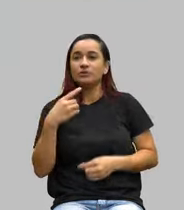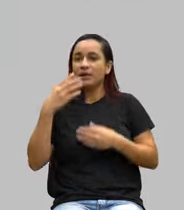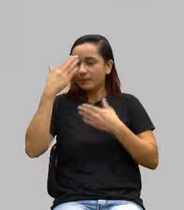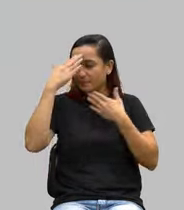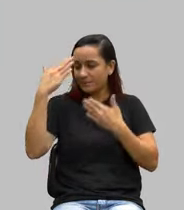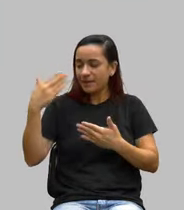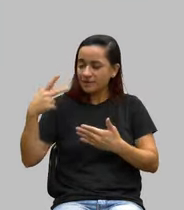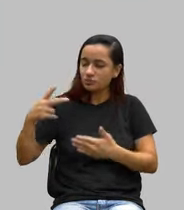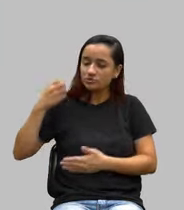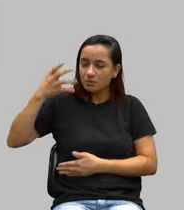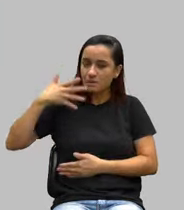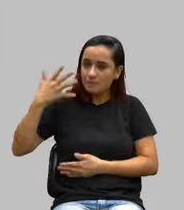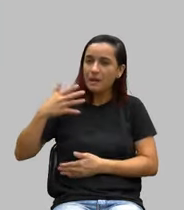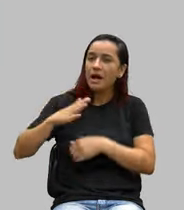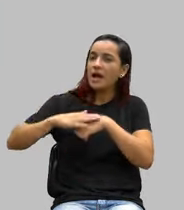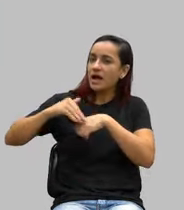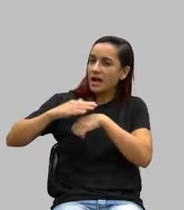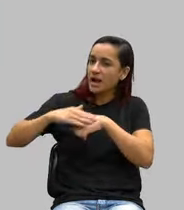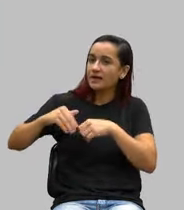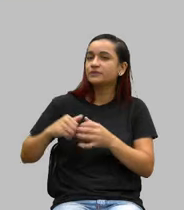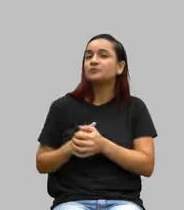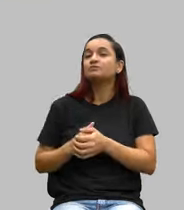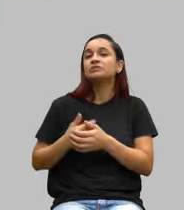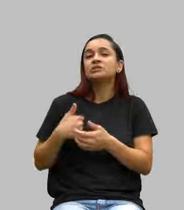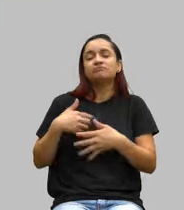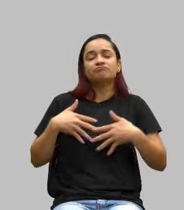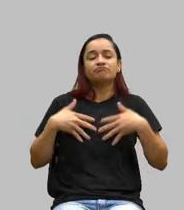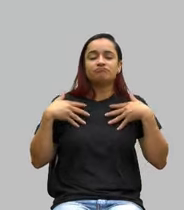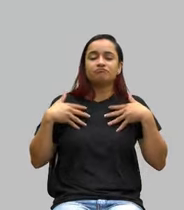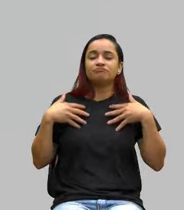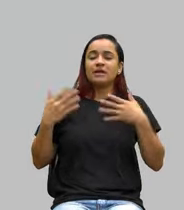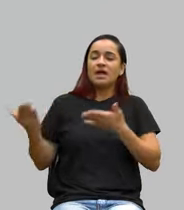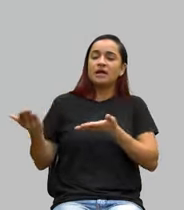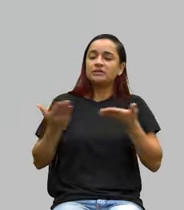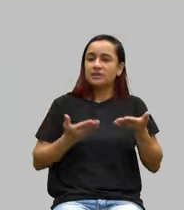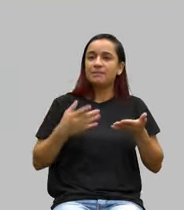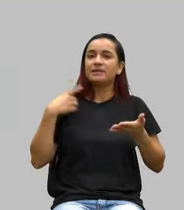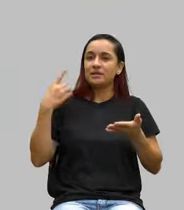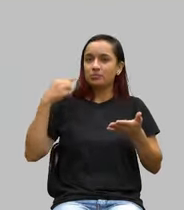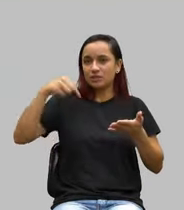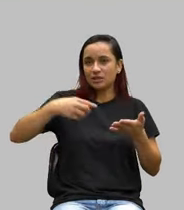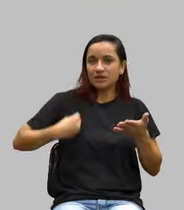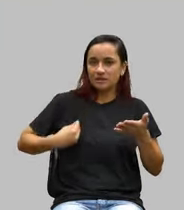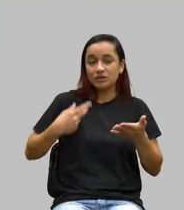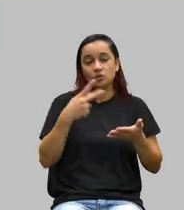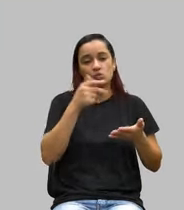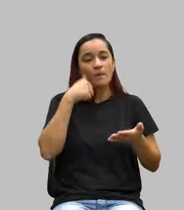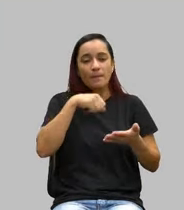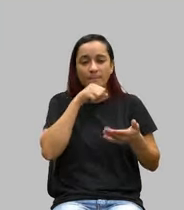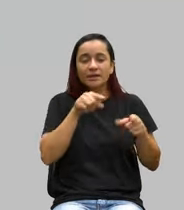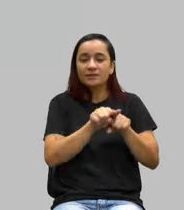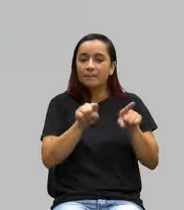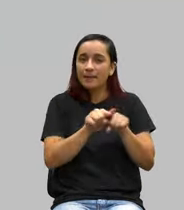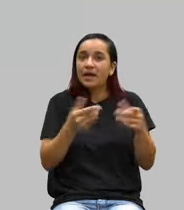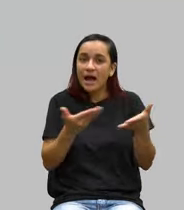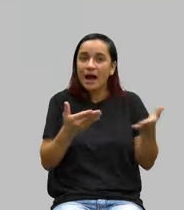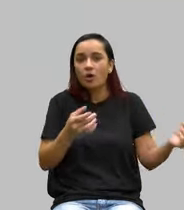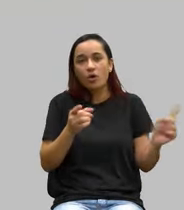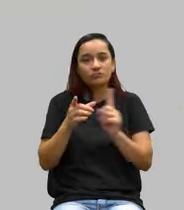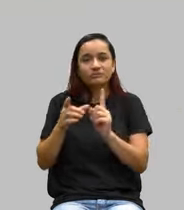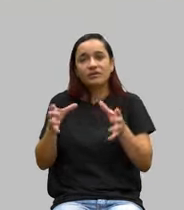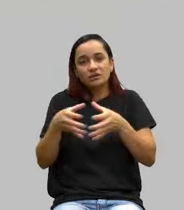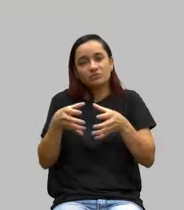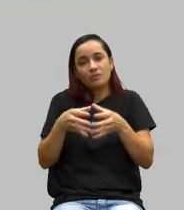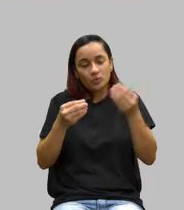né e é sempre o privilégio est podendo receber o deputado a sua equipe a sua mãe que agora faz parte da nossa equipe também muito